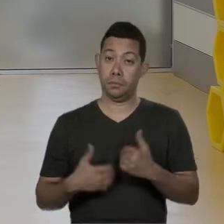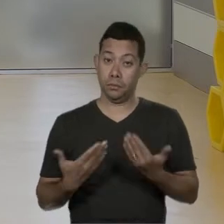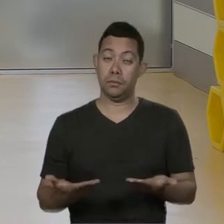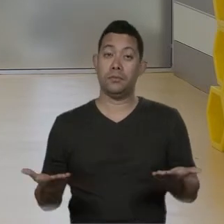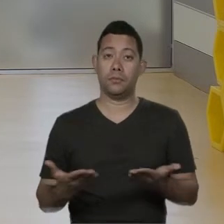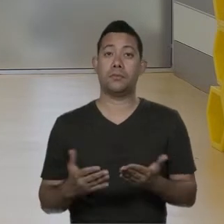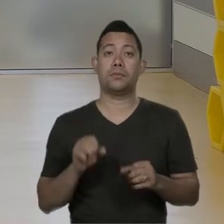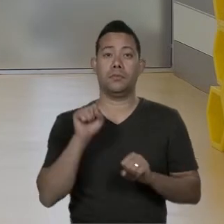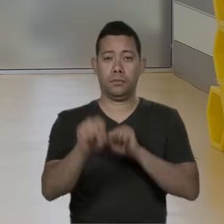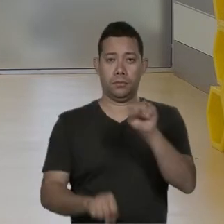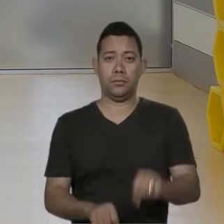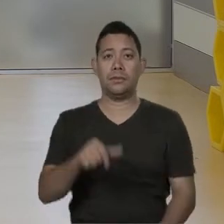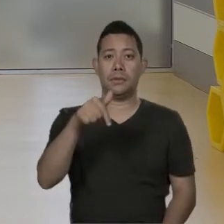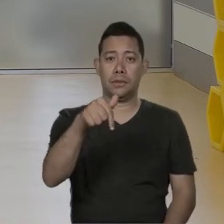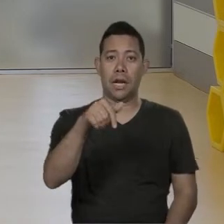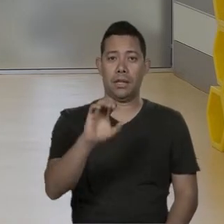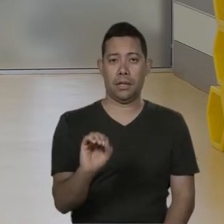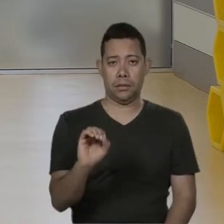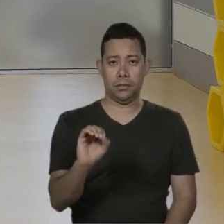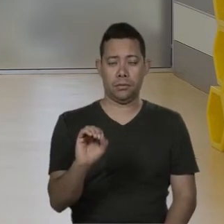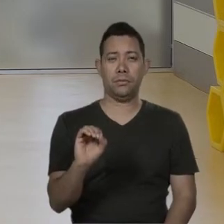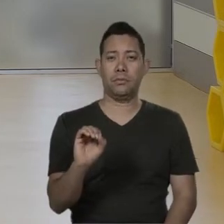Muito bem, reduz o giro do pedal para 70.